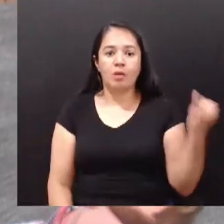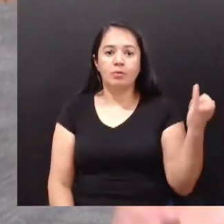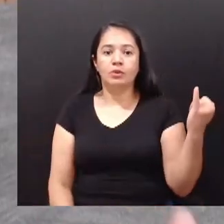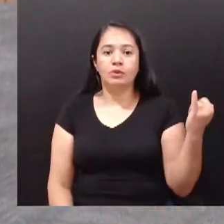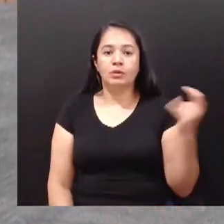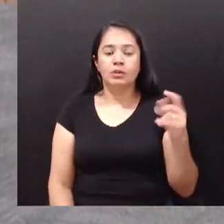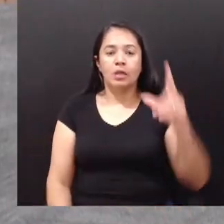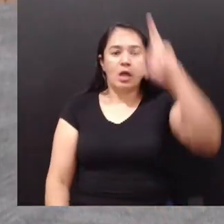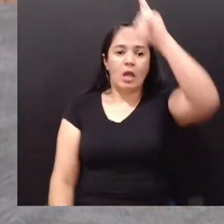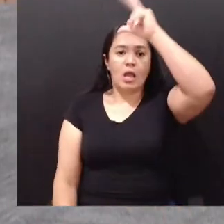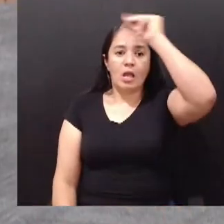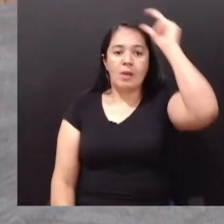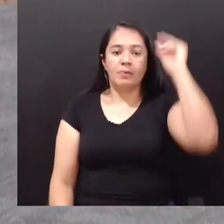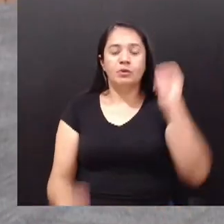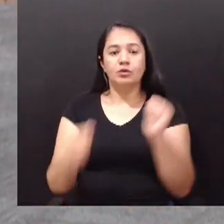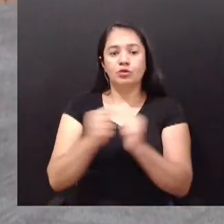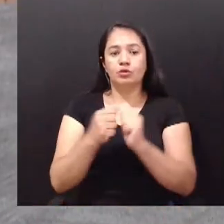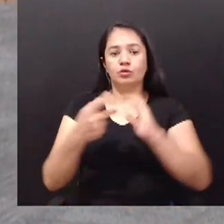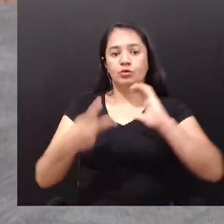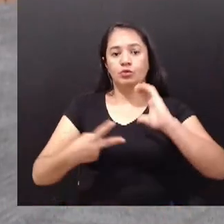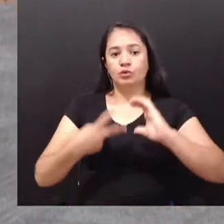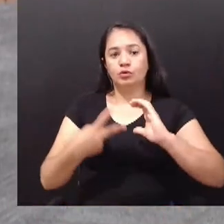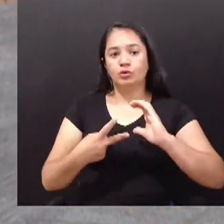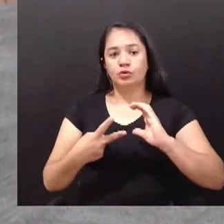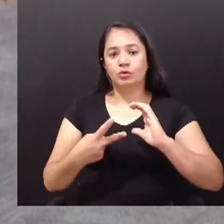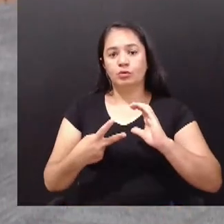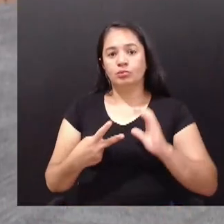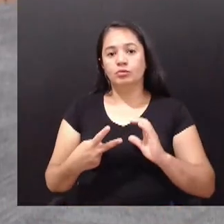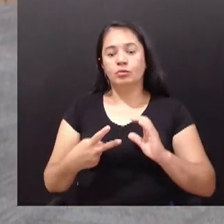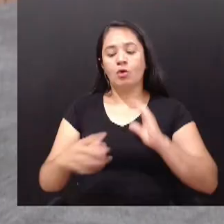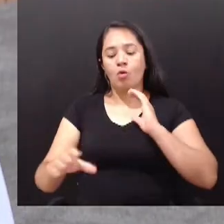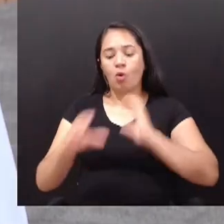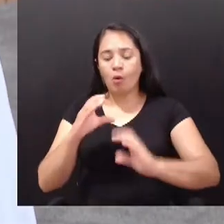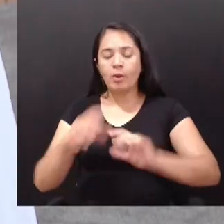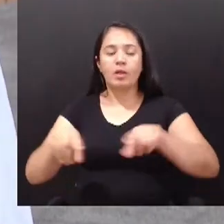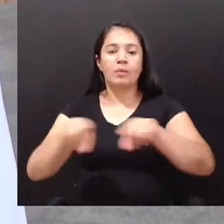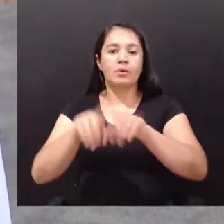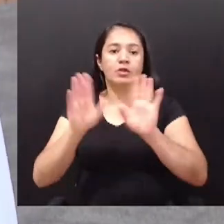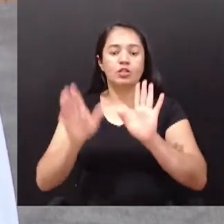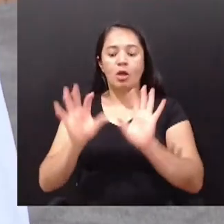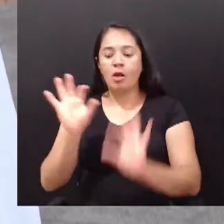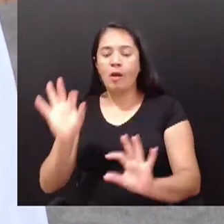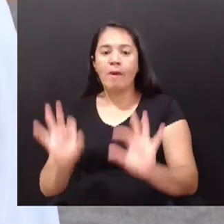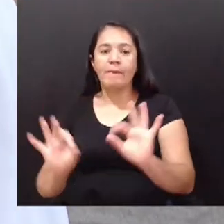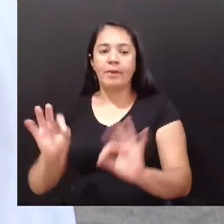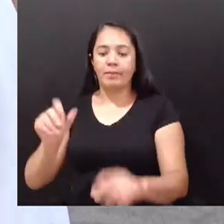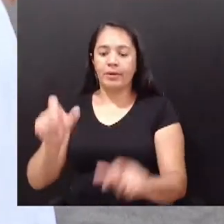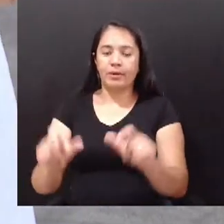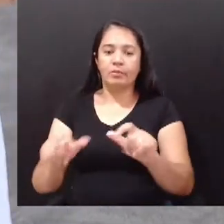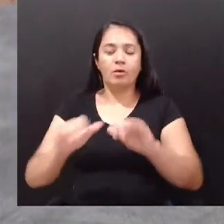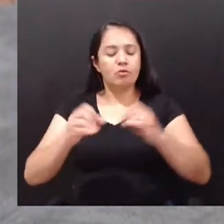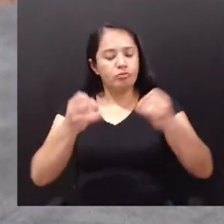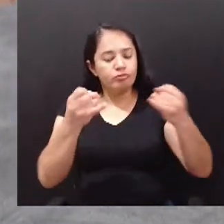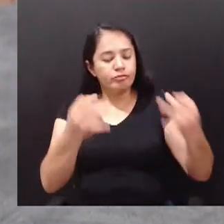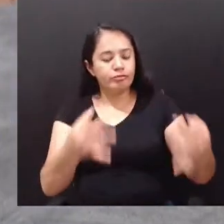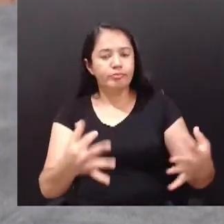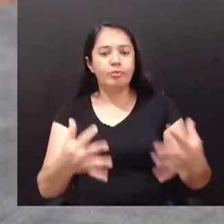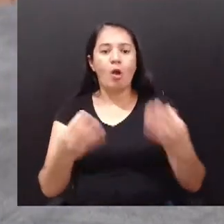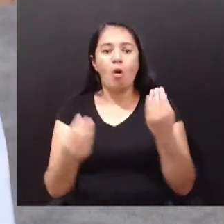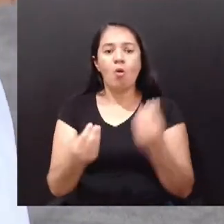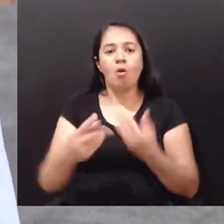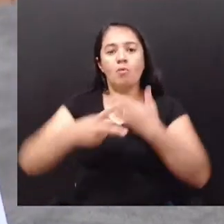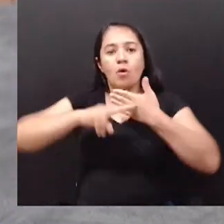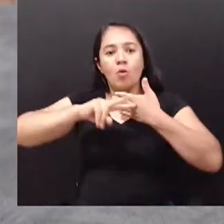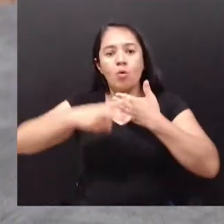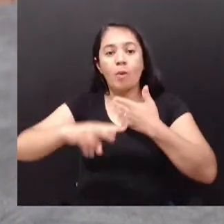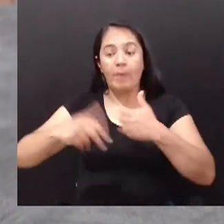Câmara, né, os meios de comunicação possam já preparar o cidadão para isso, explicando o impacto positivo futuro